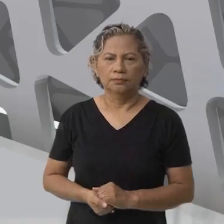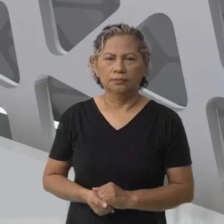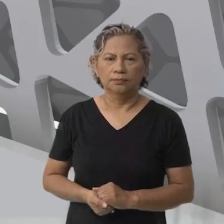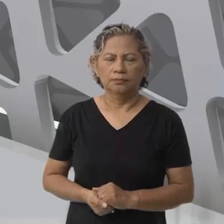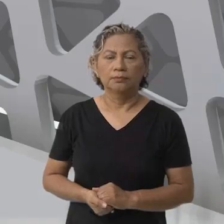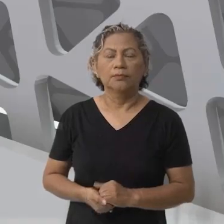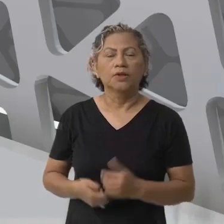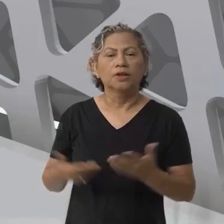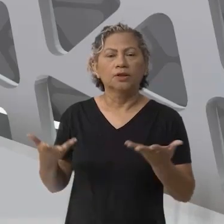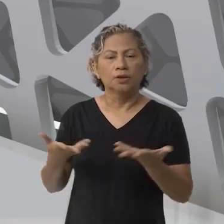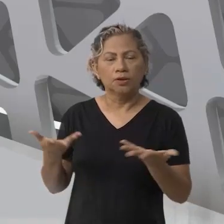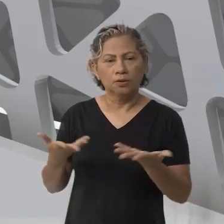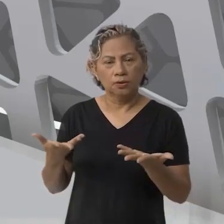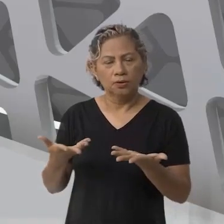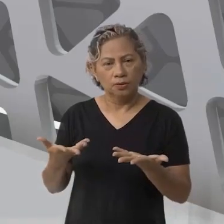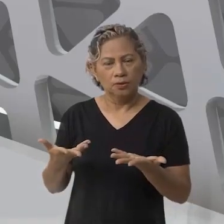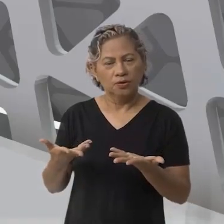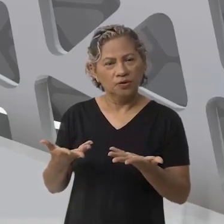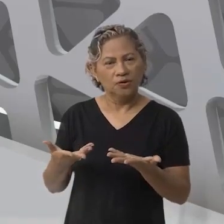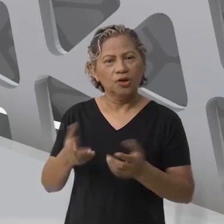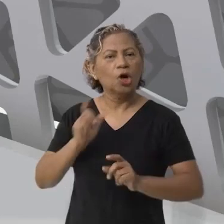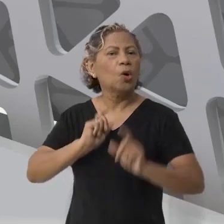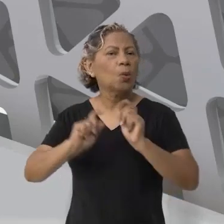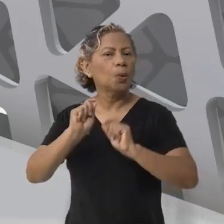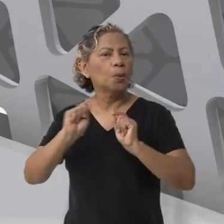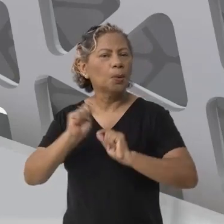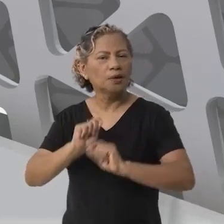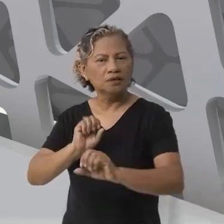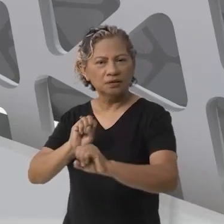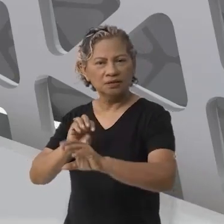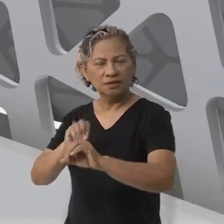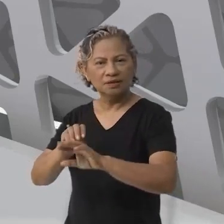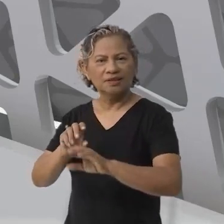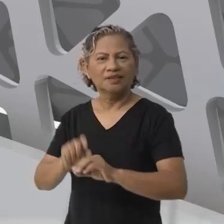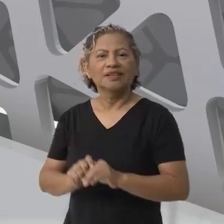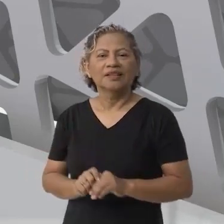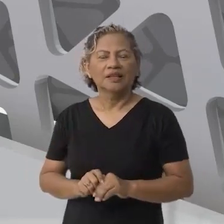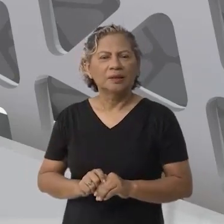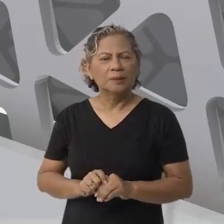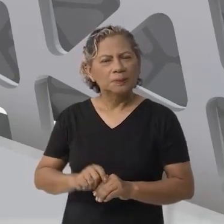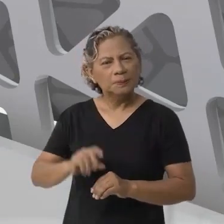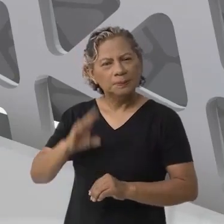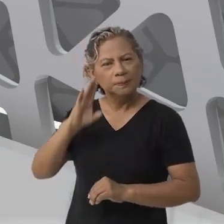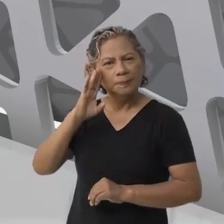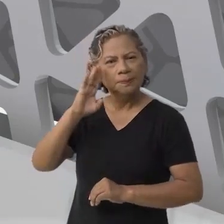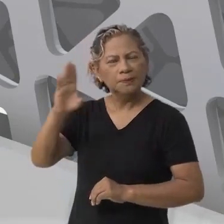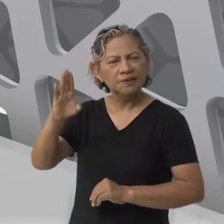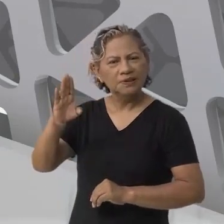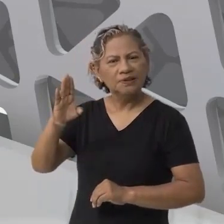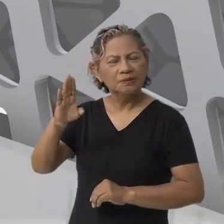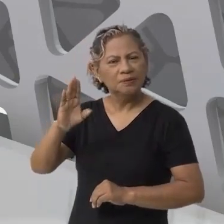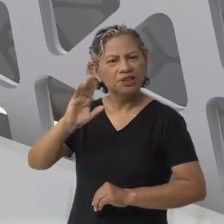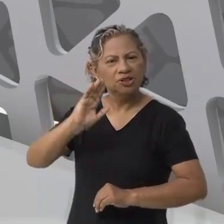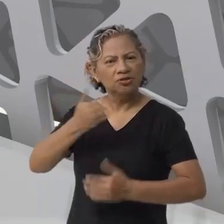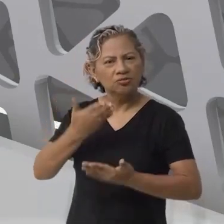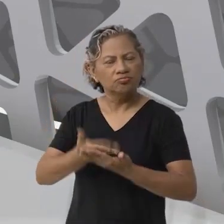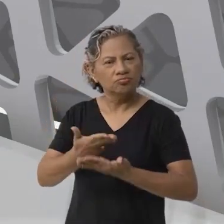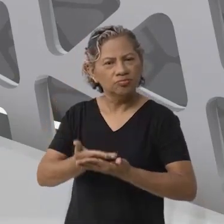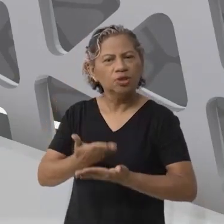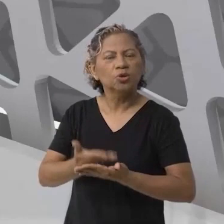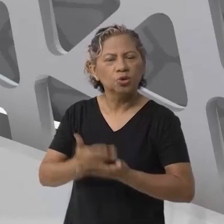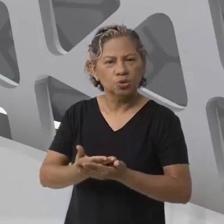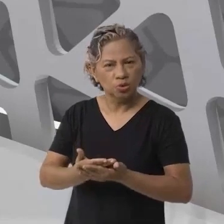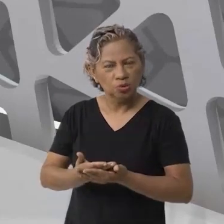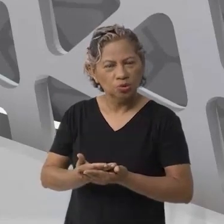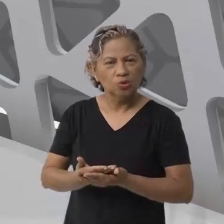Muito bem, então na aula de hoje nós vamos destacar aqueles principais pontos que a gente abordou ao longo de toda a nossa unidade número